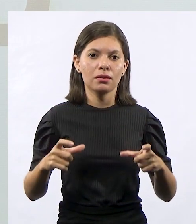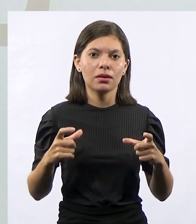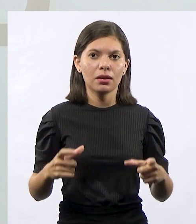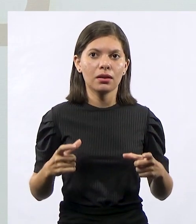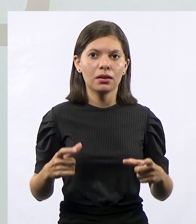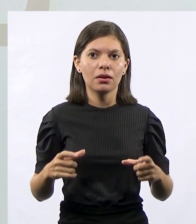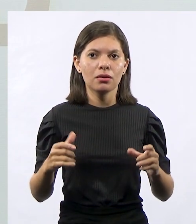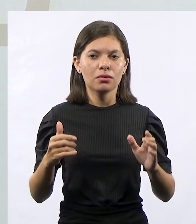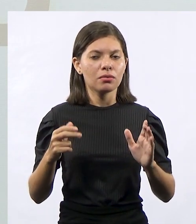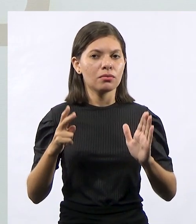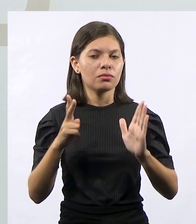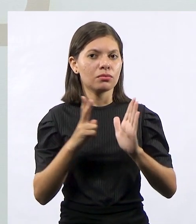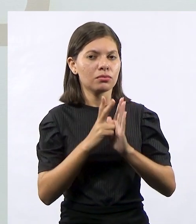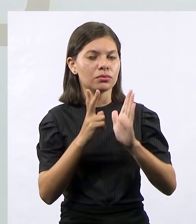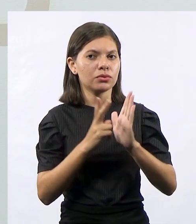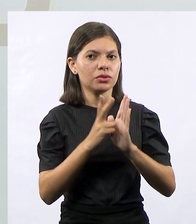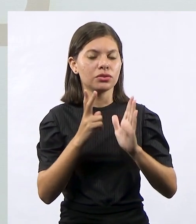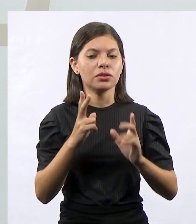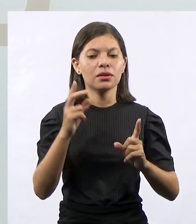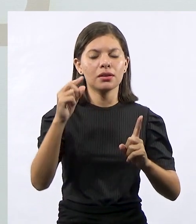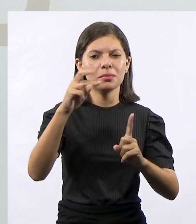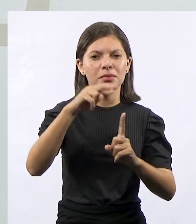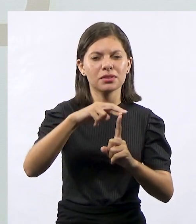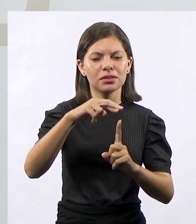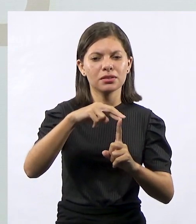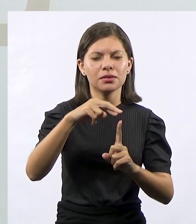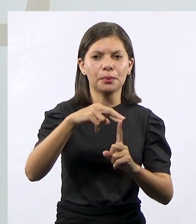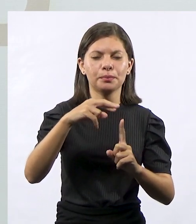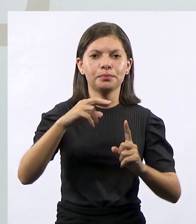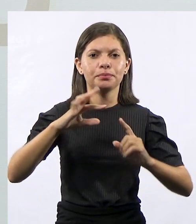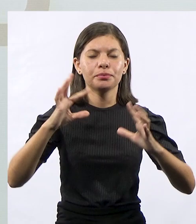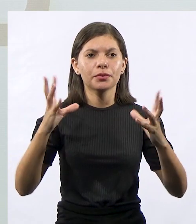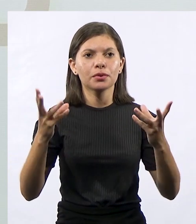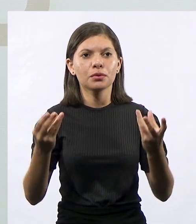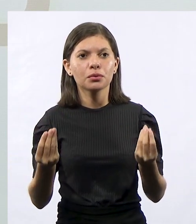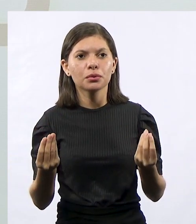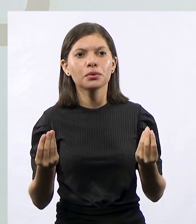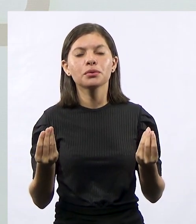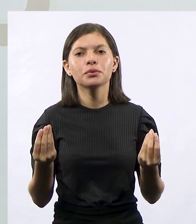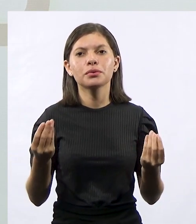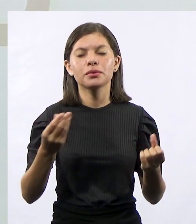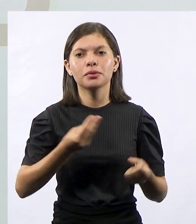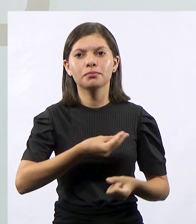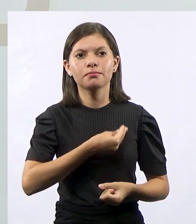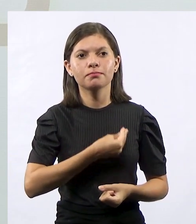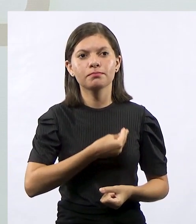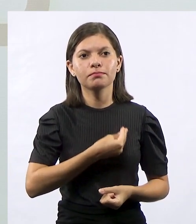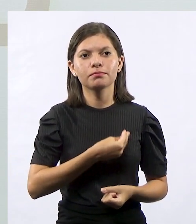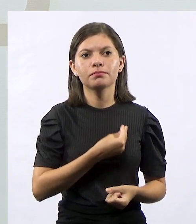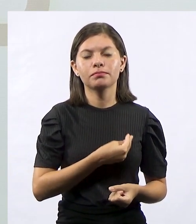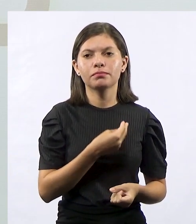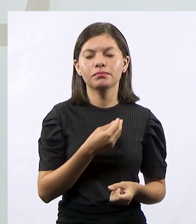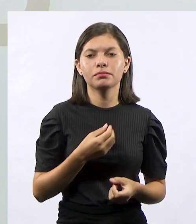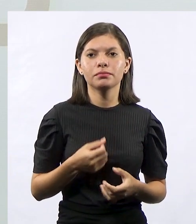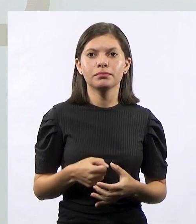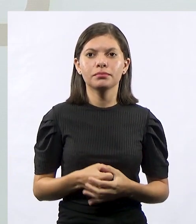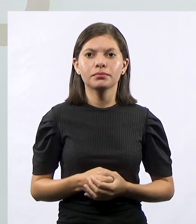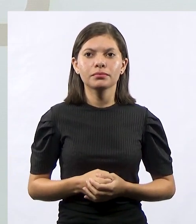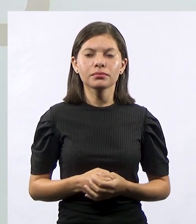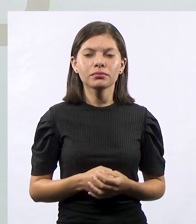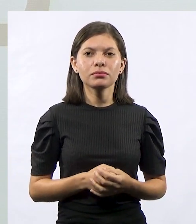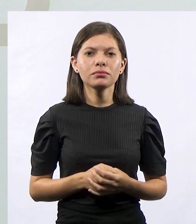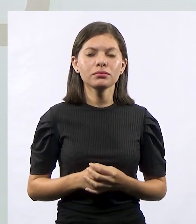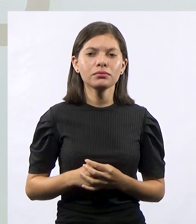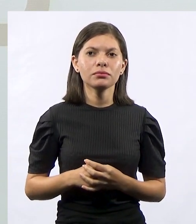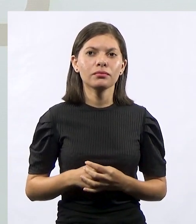localizada numa comunidade indígena, tem que ter aquela representação. Então, todos eles têm que participar dessas decisões. E